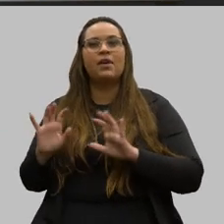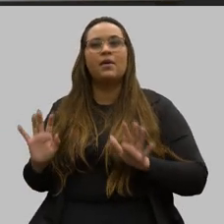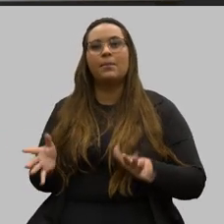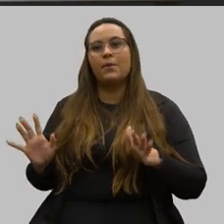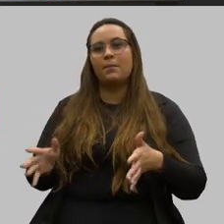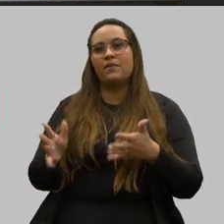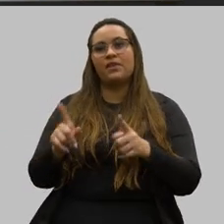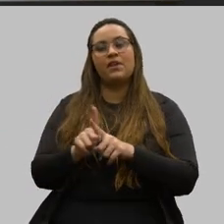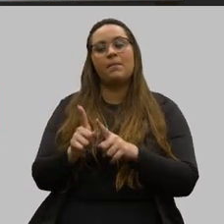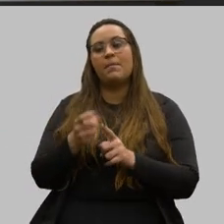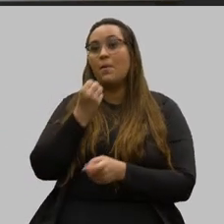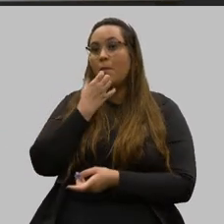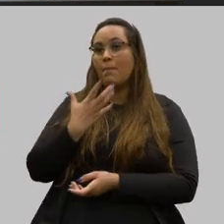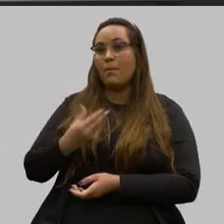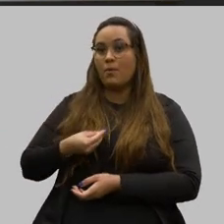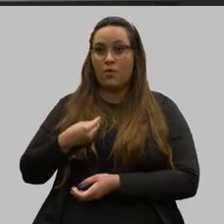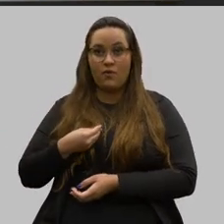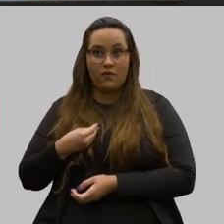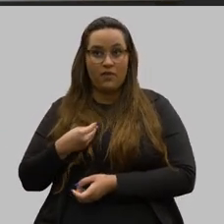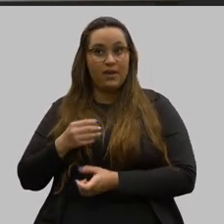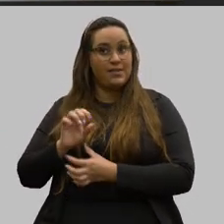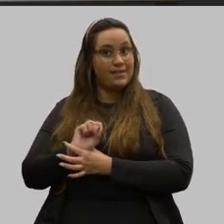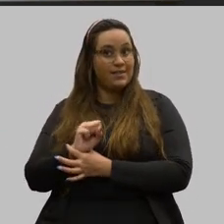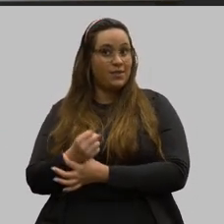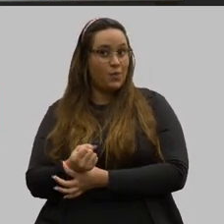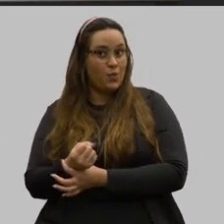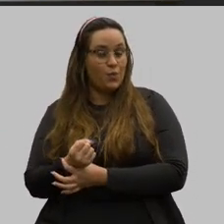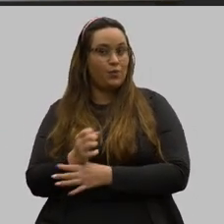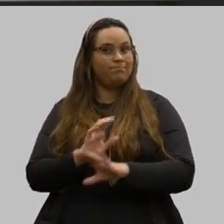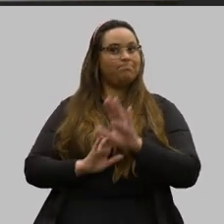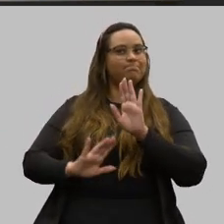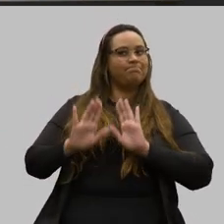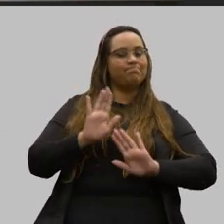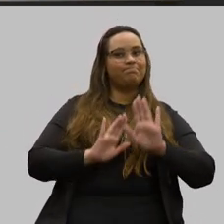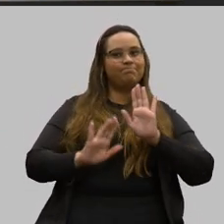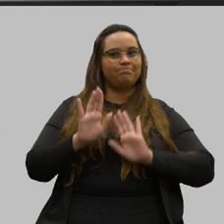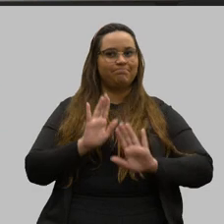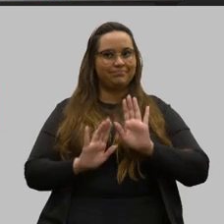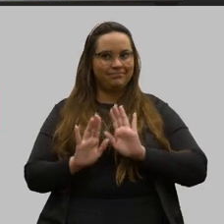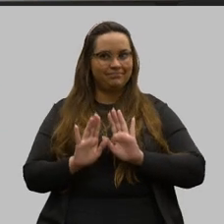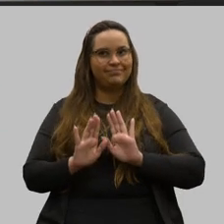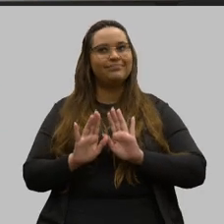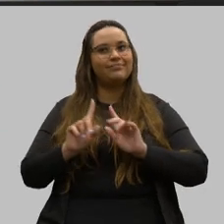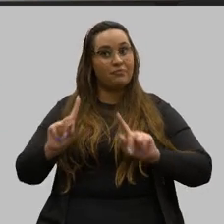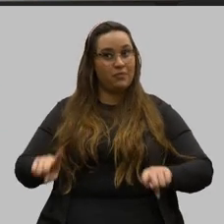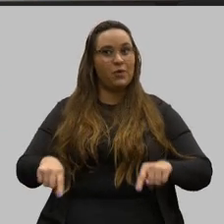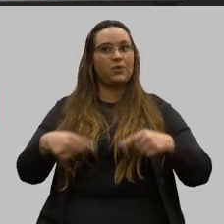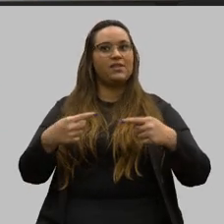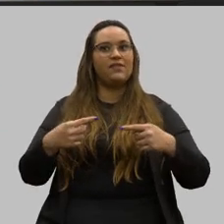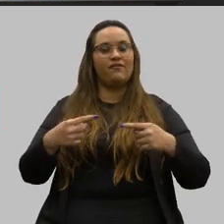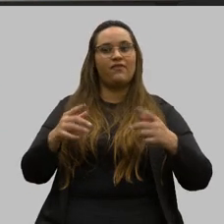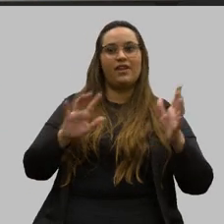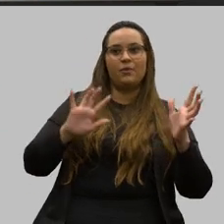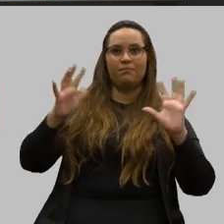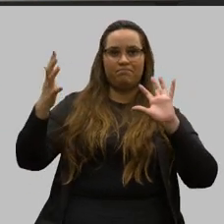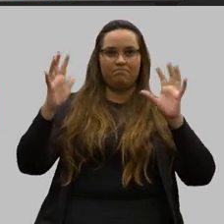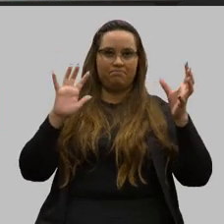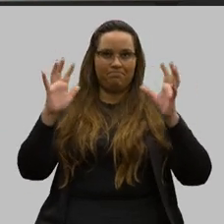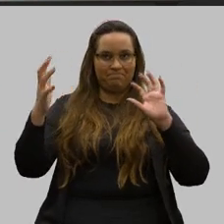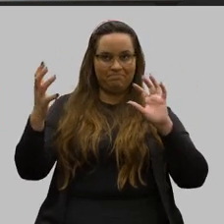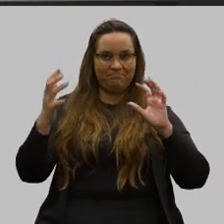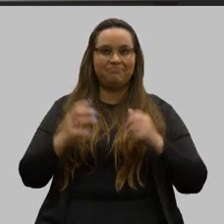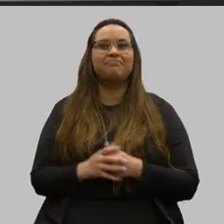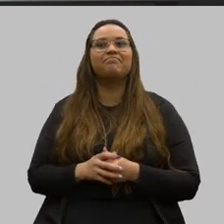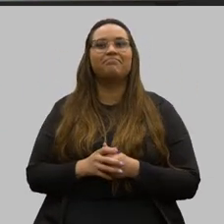convivência mais segura e resiliente frente aos diversos desafios climáticos Então dentro do nosso tempo